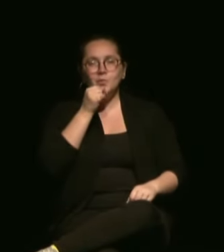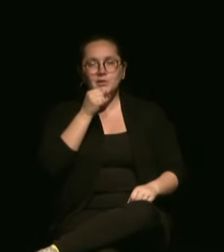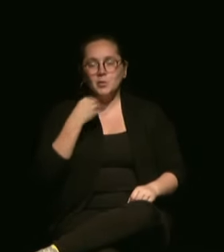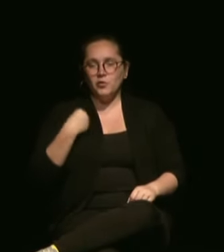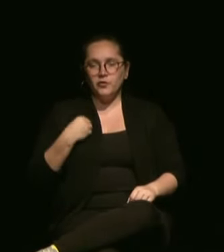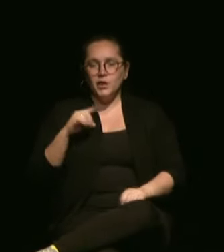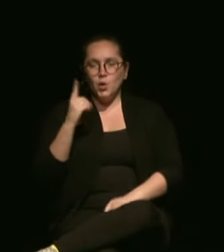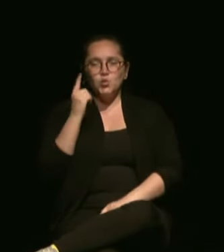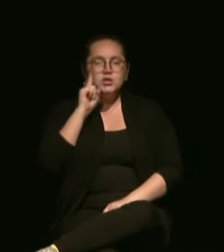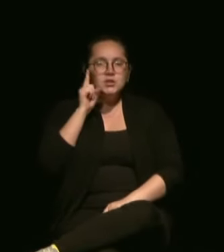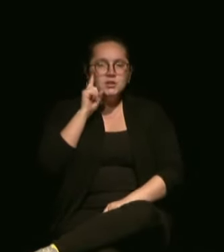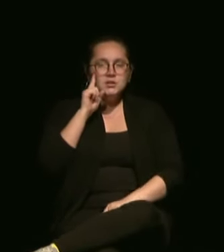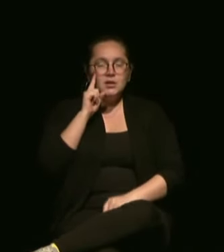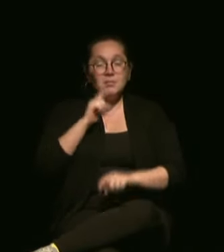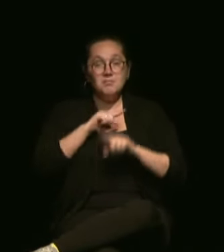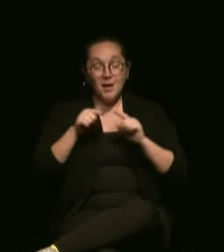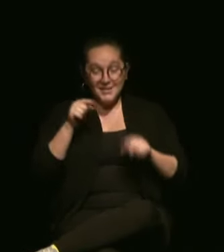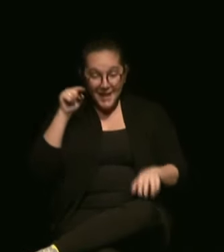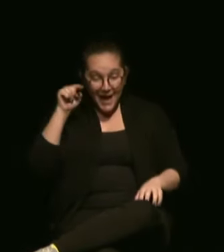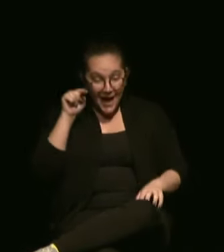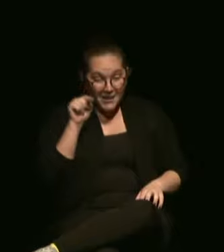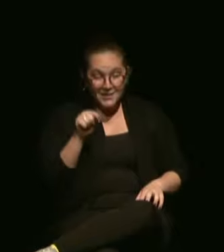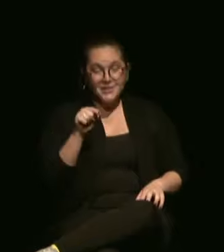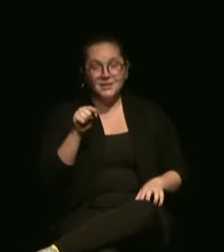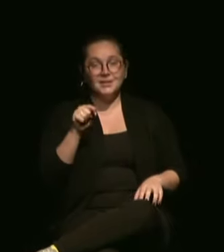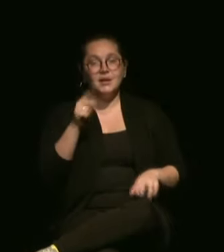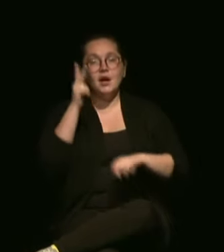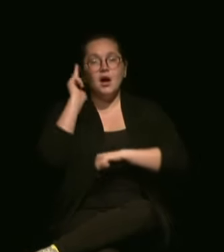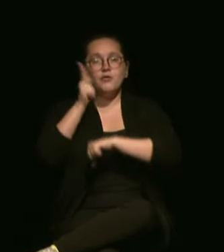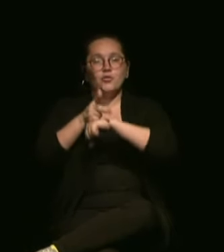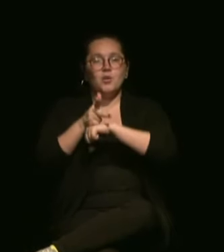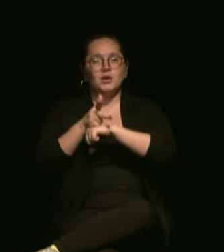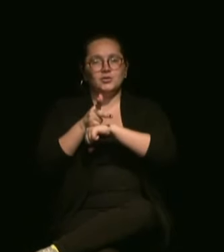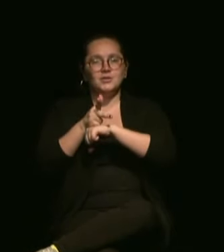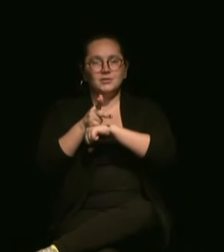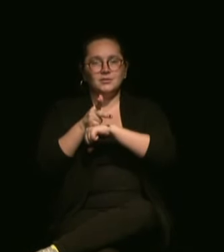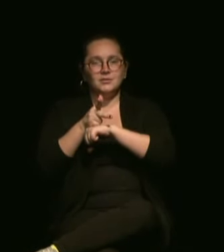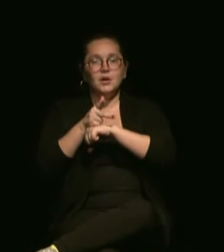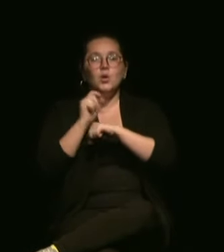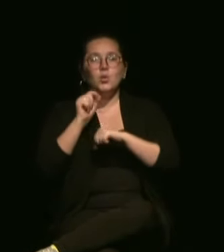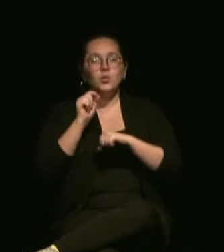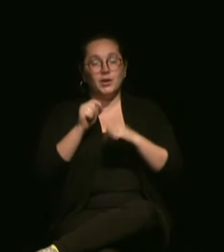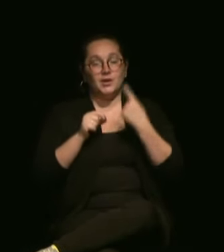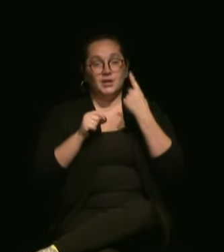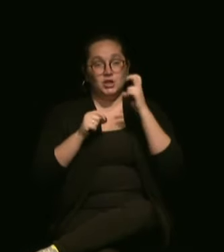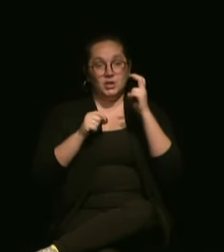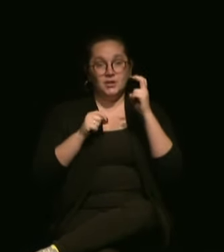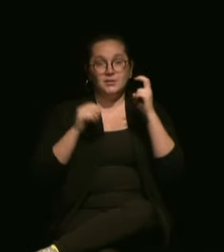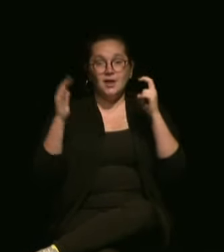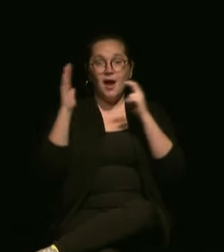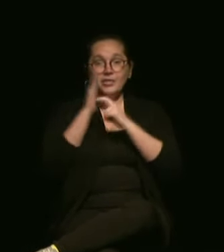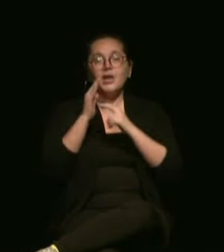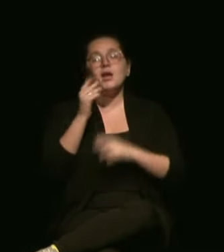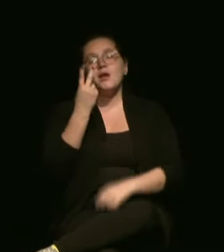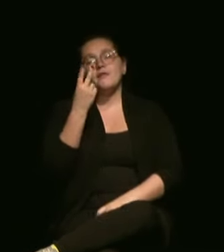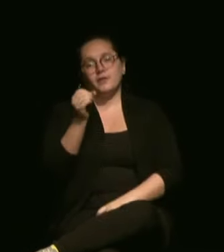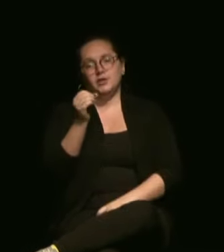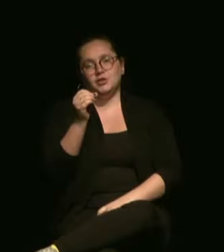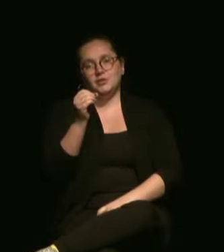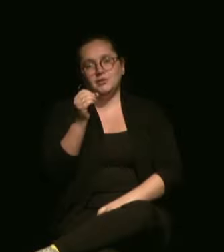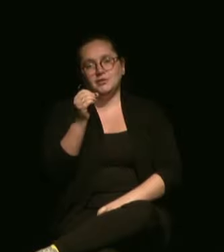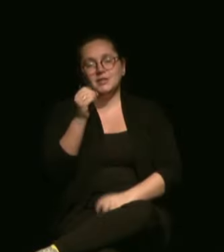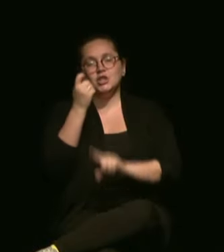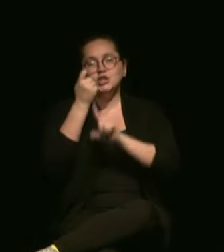etc. Mais precisamente aqui, essas filmagens aconteceram de 15 a 20 de janeiro de 76. Essa